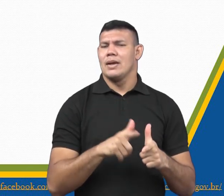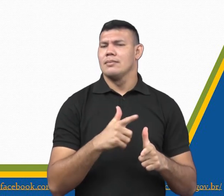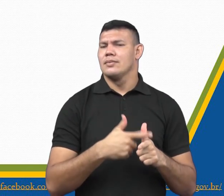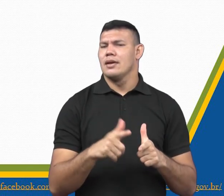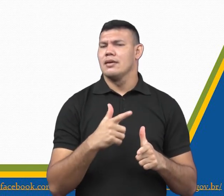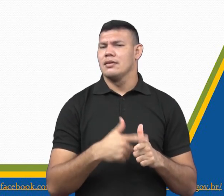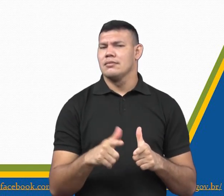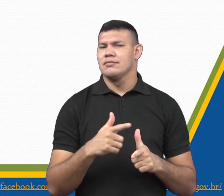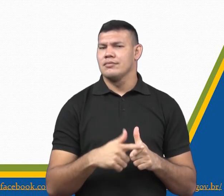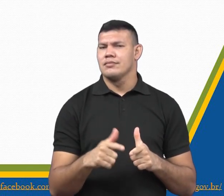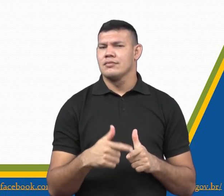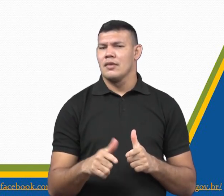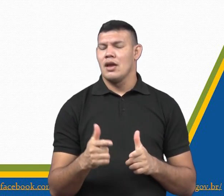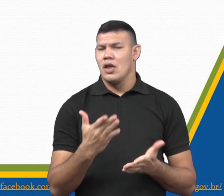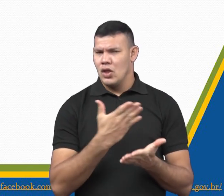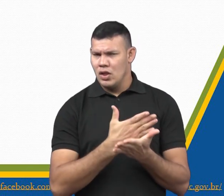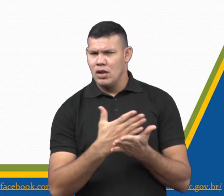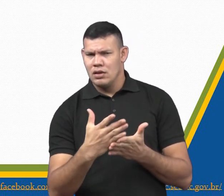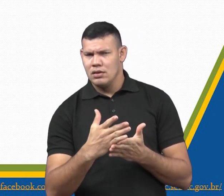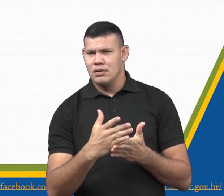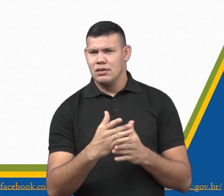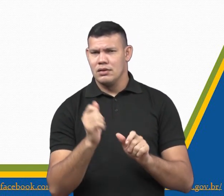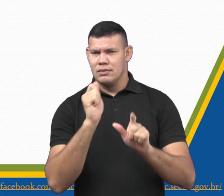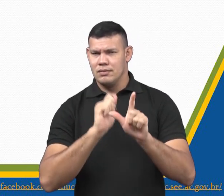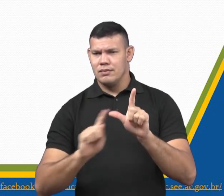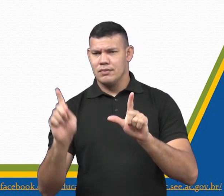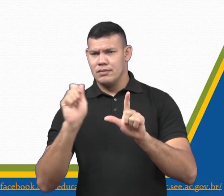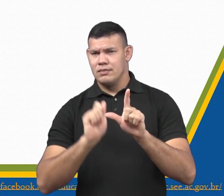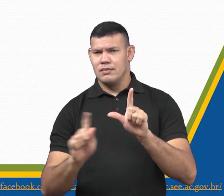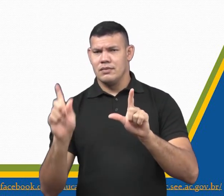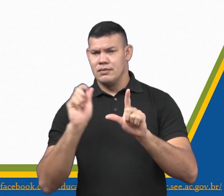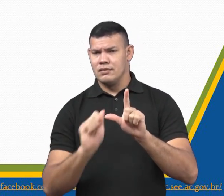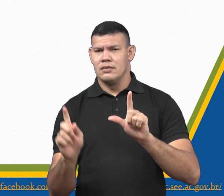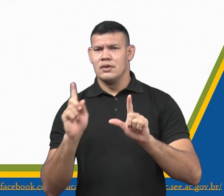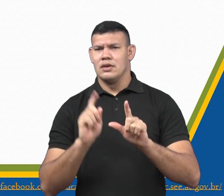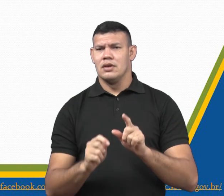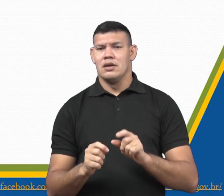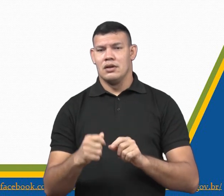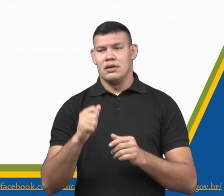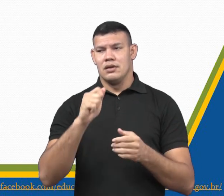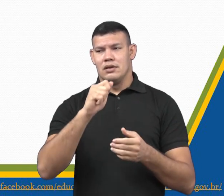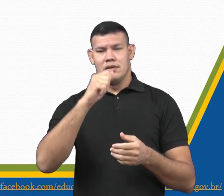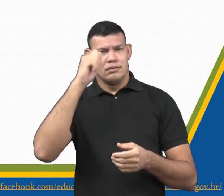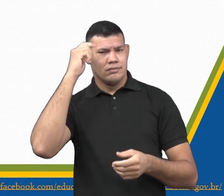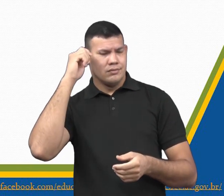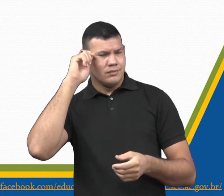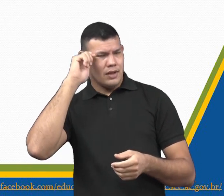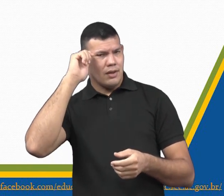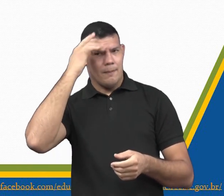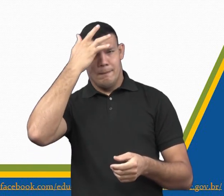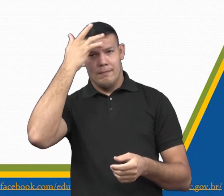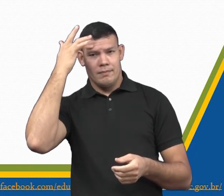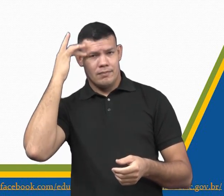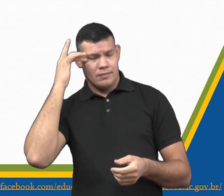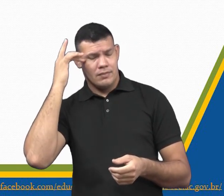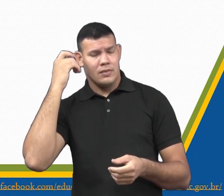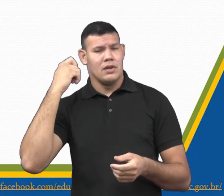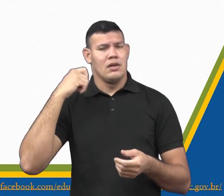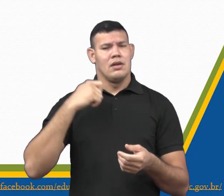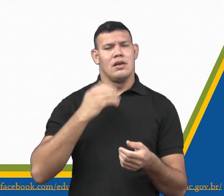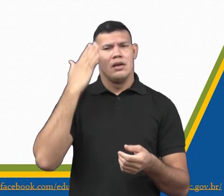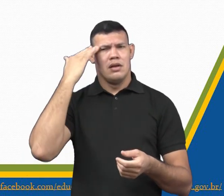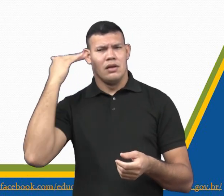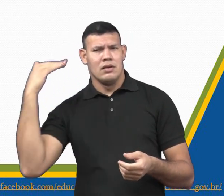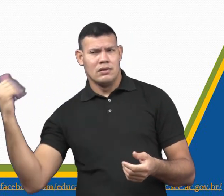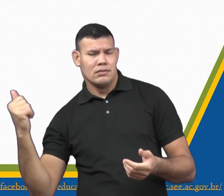um problema. No início do slide, já observamos como o autor se posiciona de modo